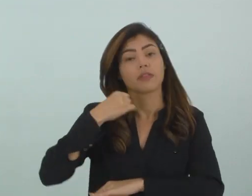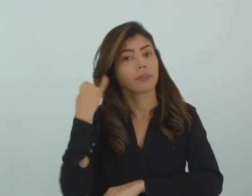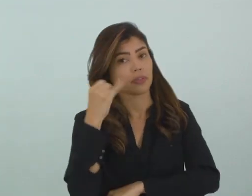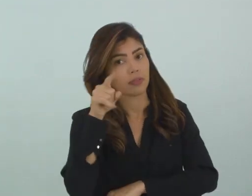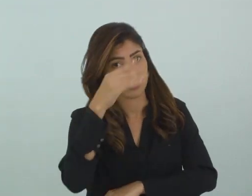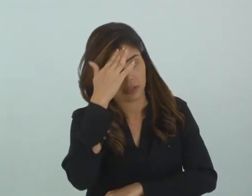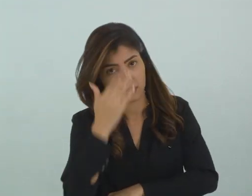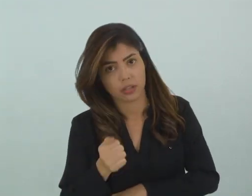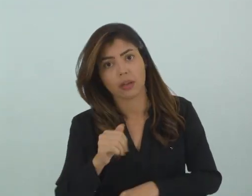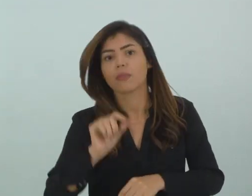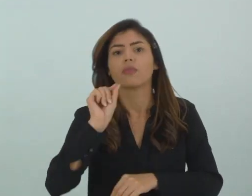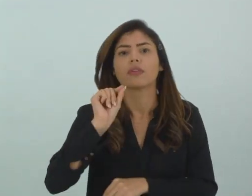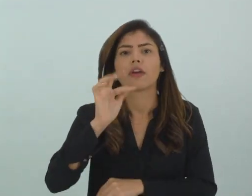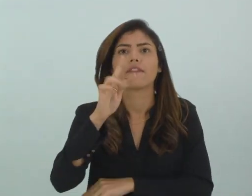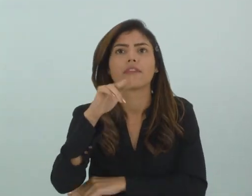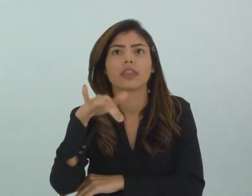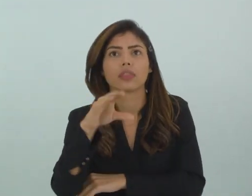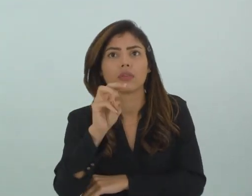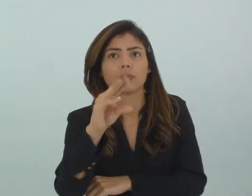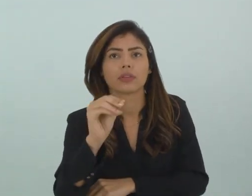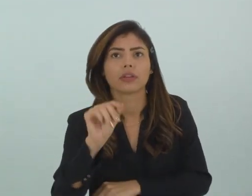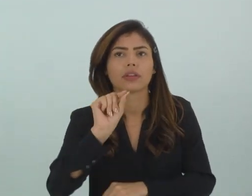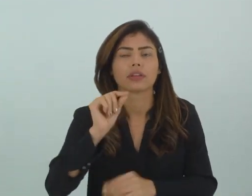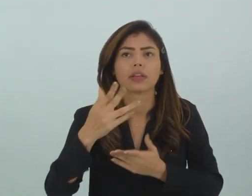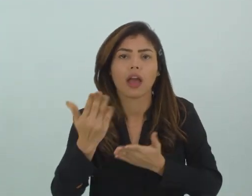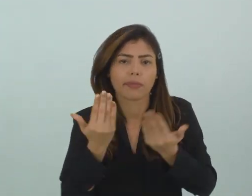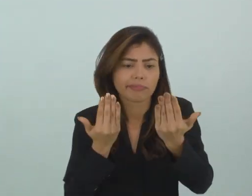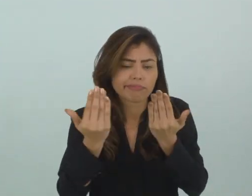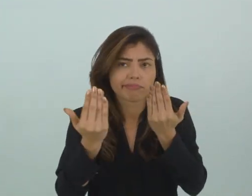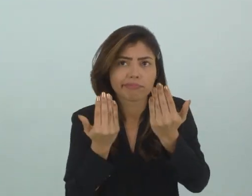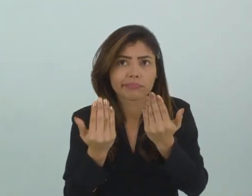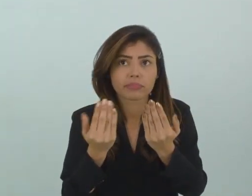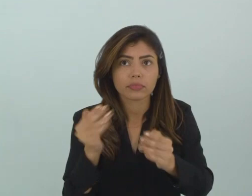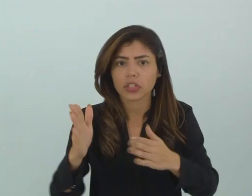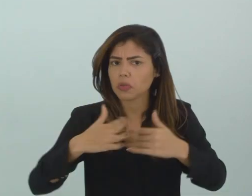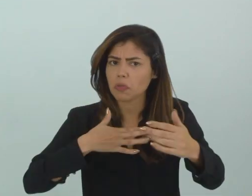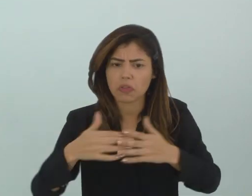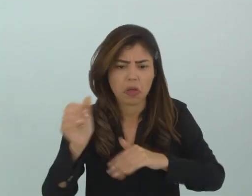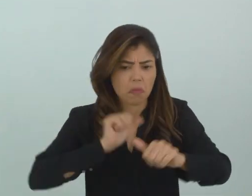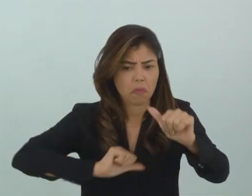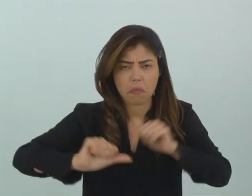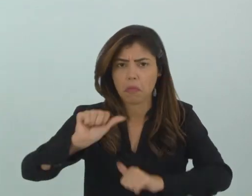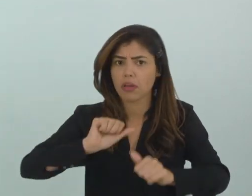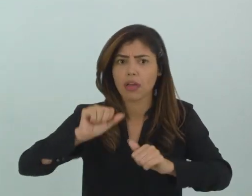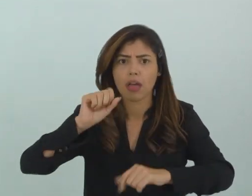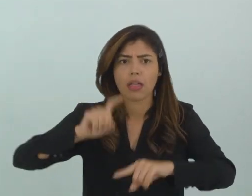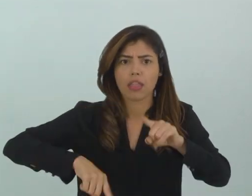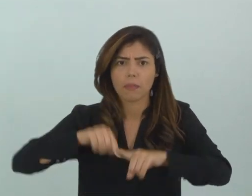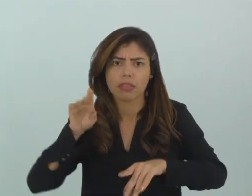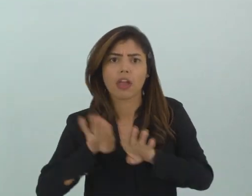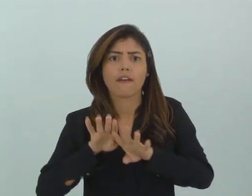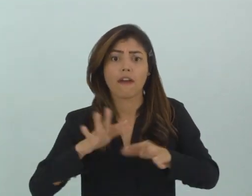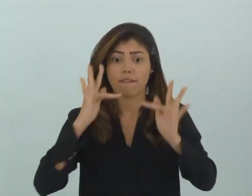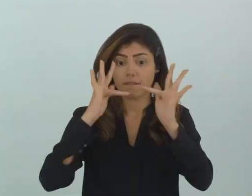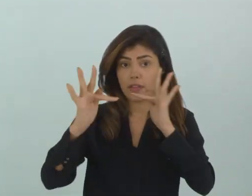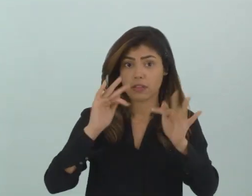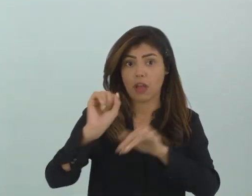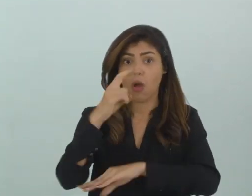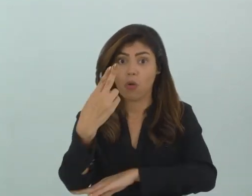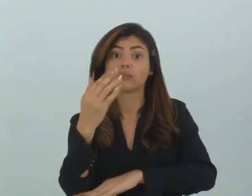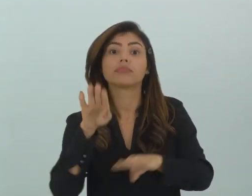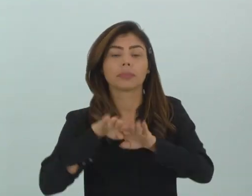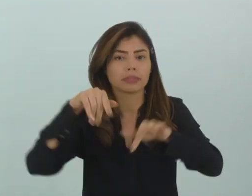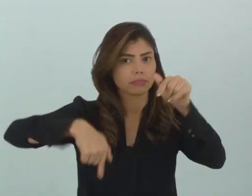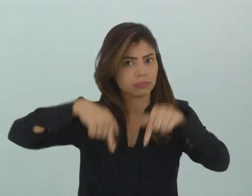fenômeno. Fenômeno está relacionado a qualquer mudança na matéria. Pode ser mudança física ou mudança química. E é isso que vai ajudar a